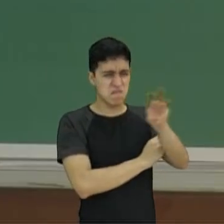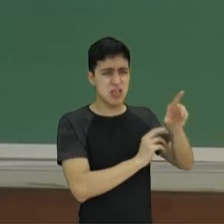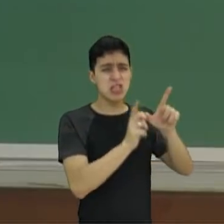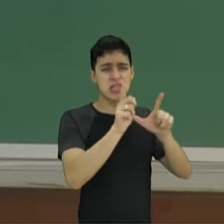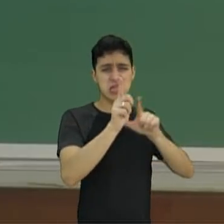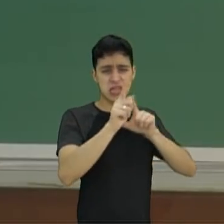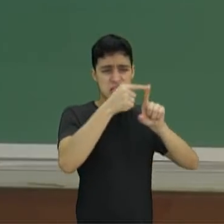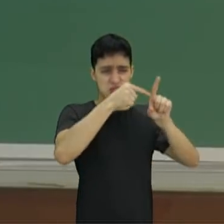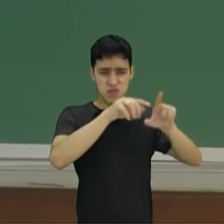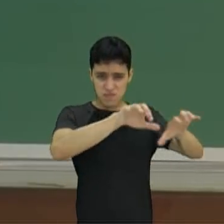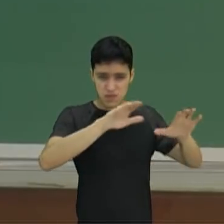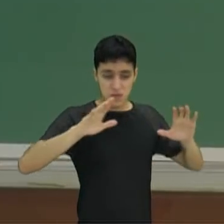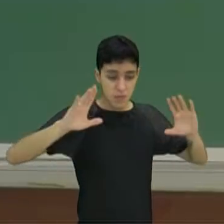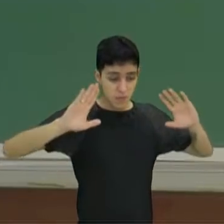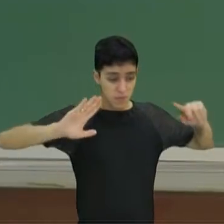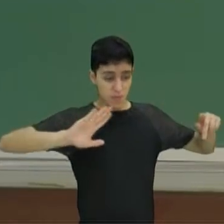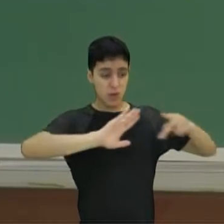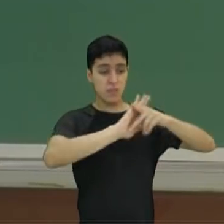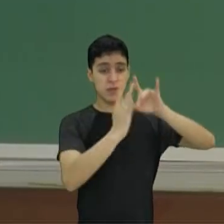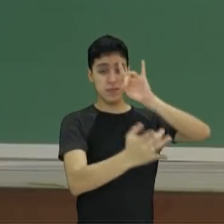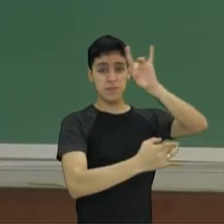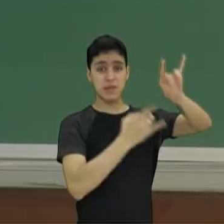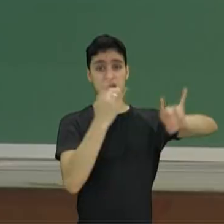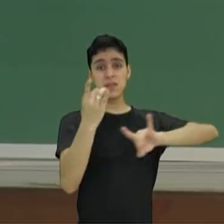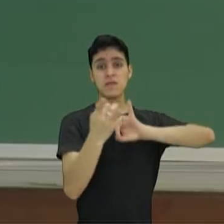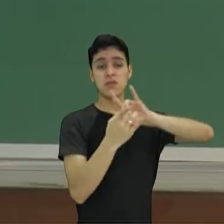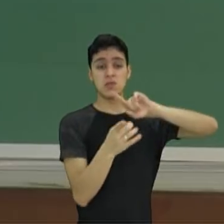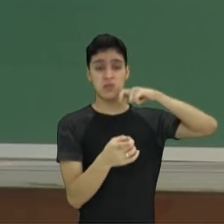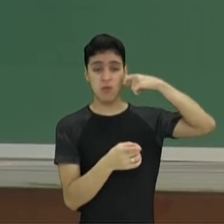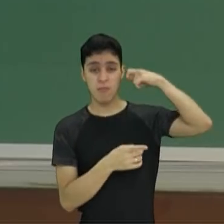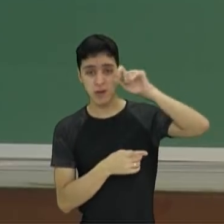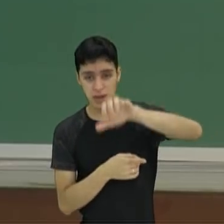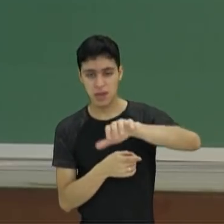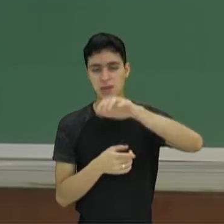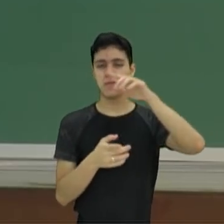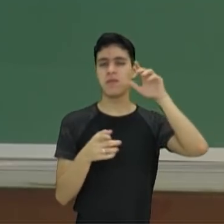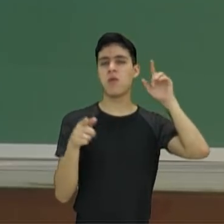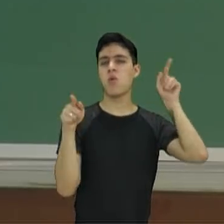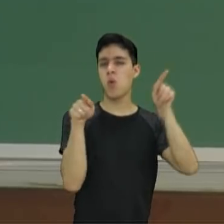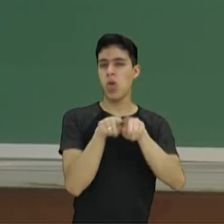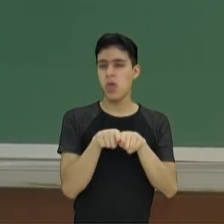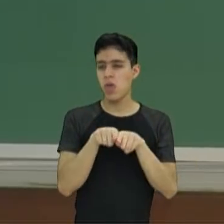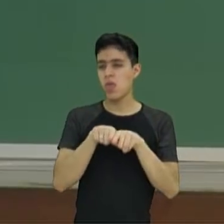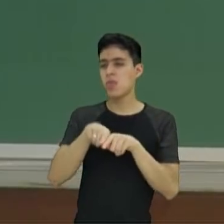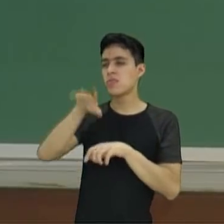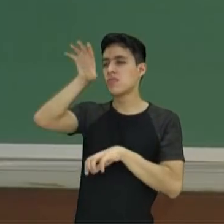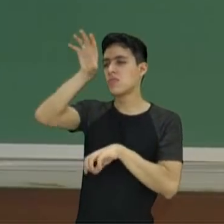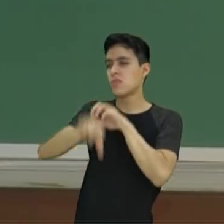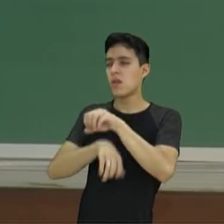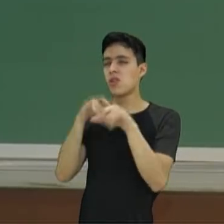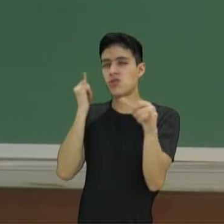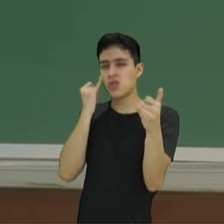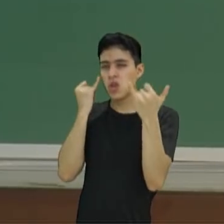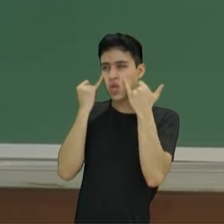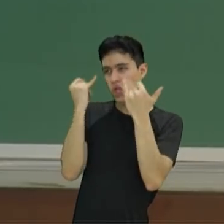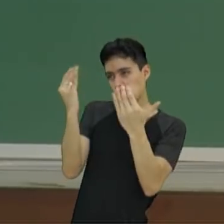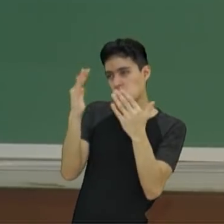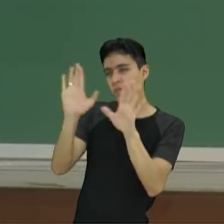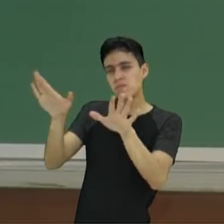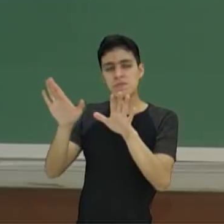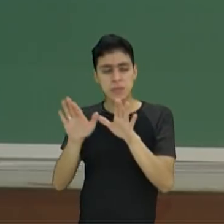acesso, que são sites específicos sobre isso. O site tem esse trabalho de selecionar uma notícia duvidosa que